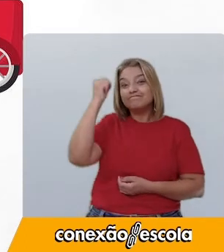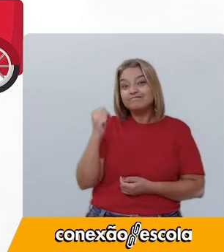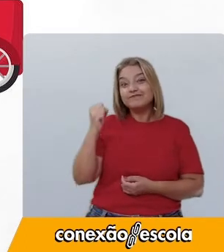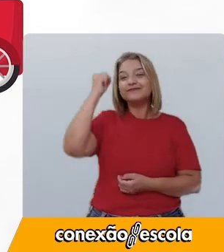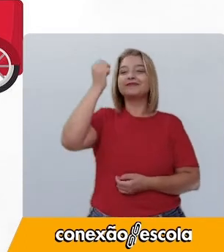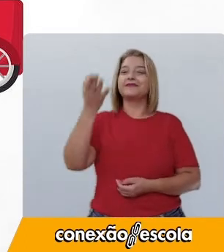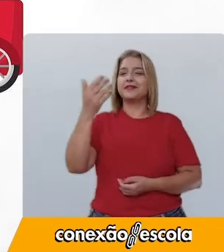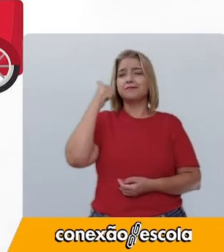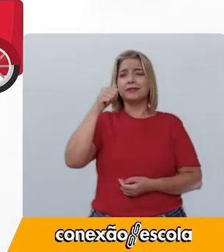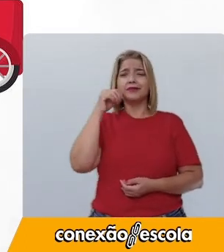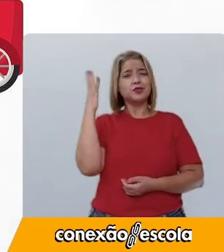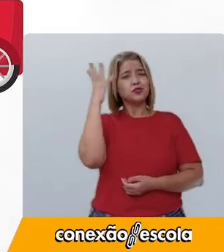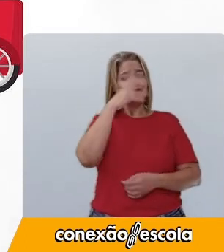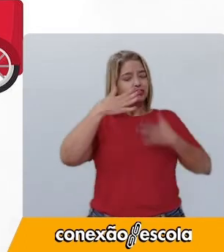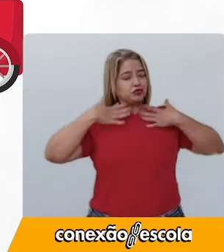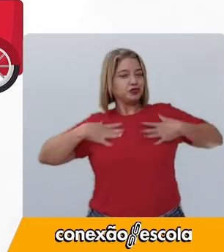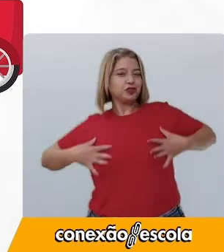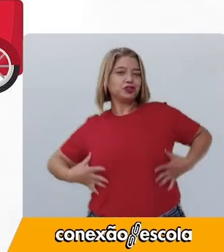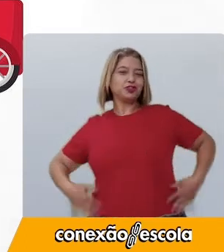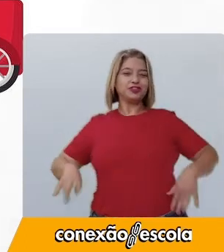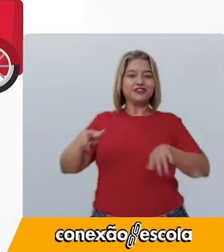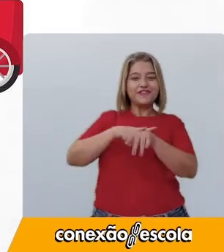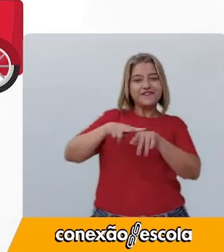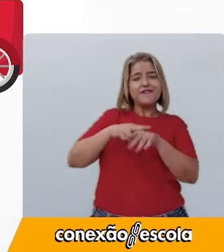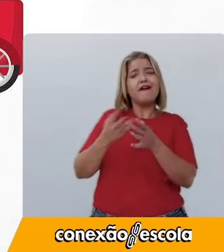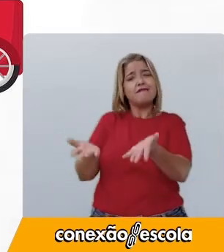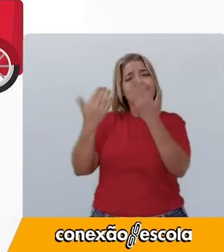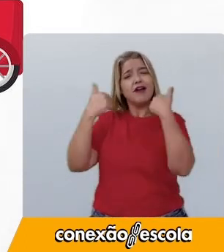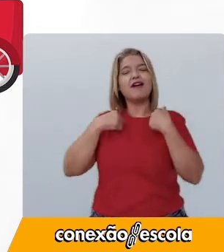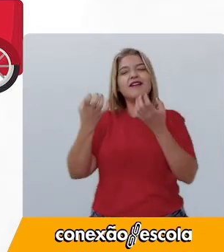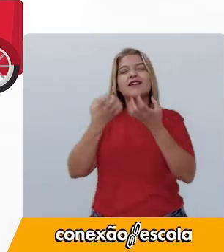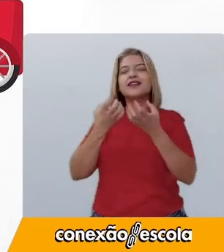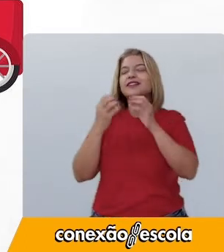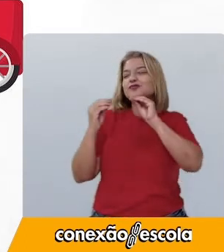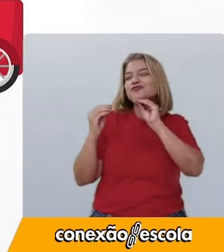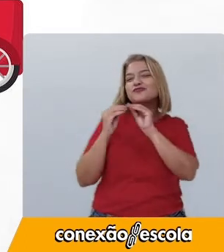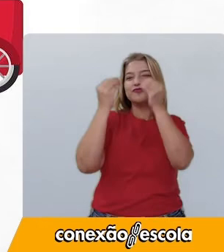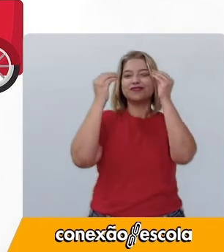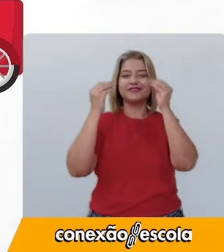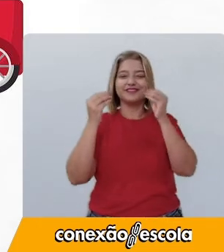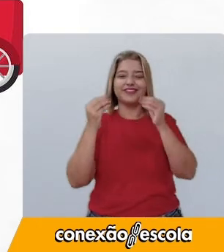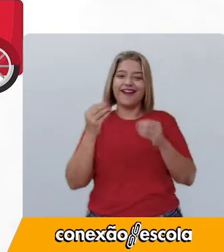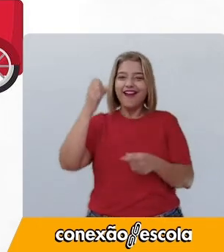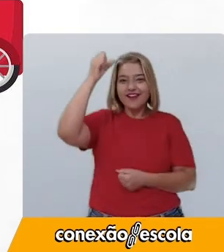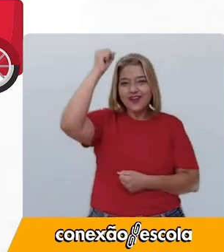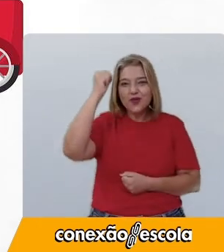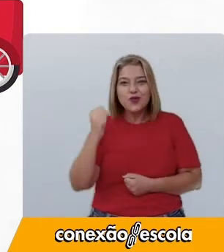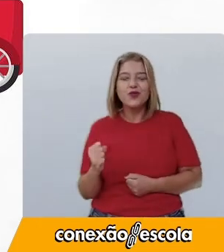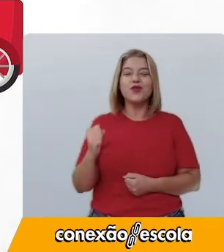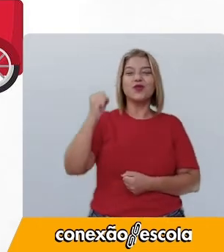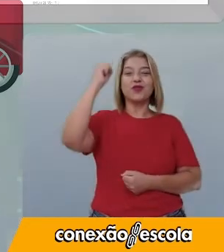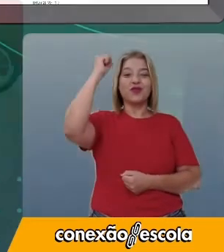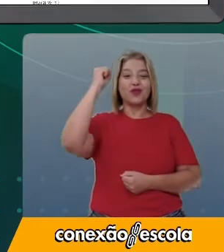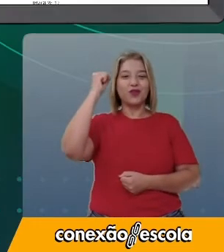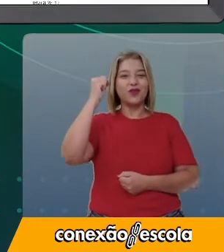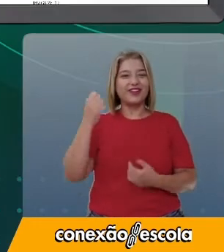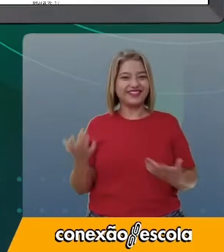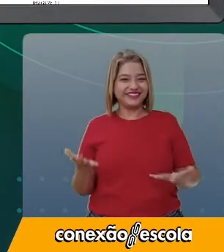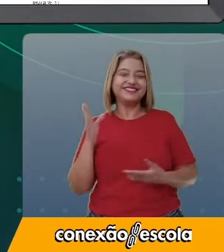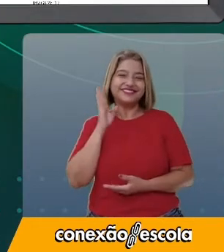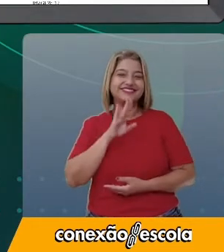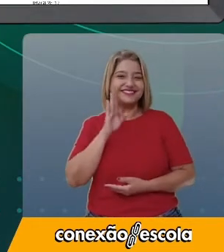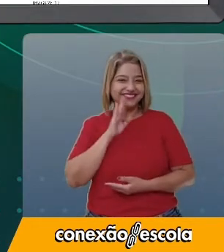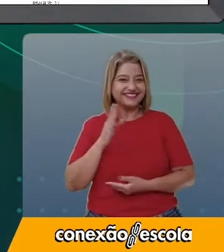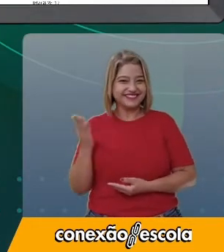menina bonita do vestido verde, me dá a tua boca para matar minha sede. Oh, legal,